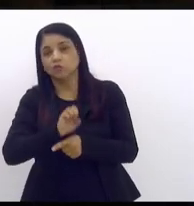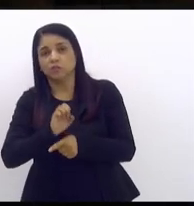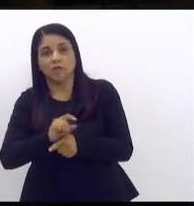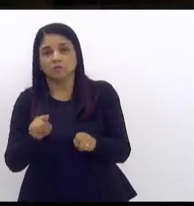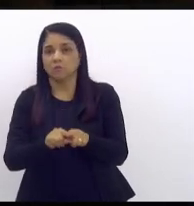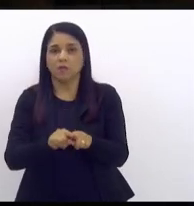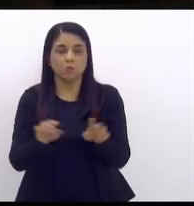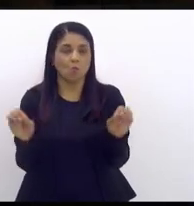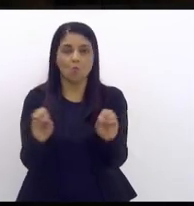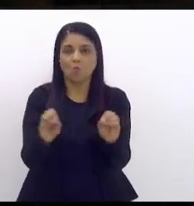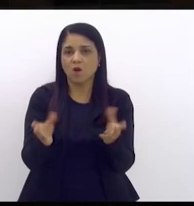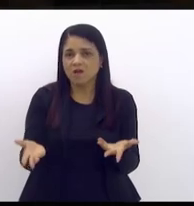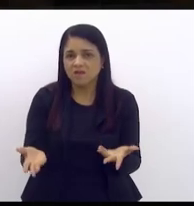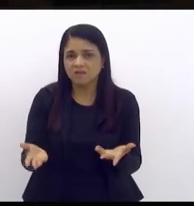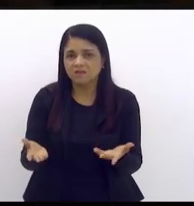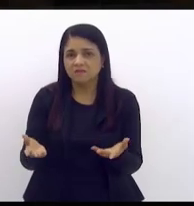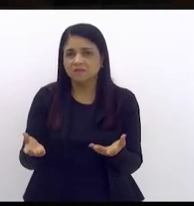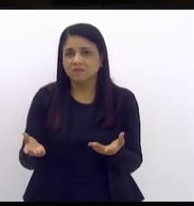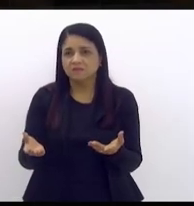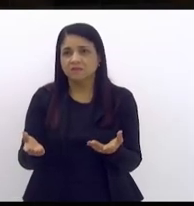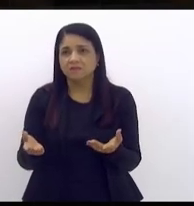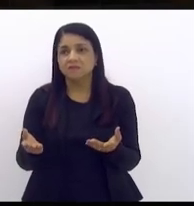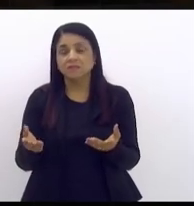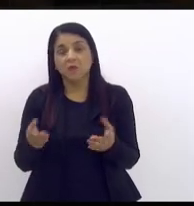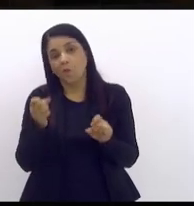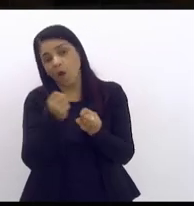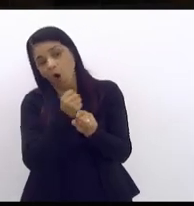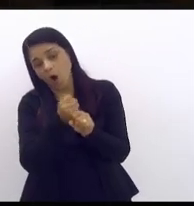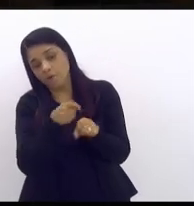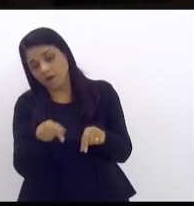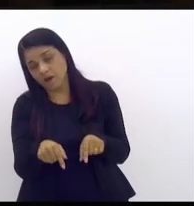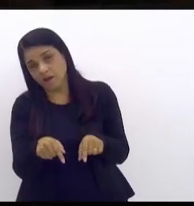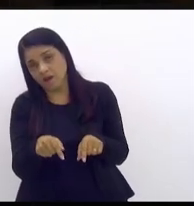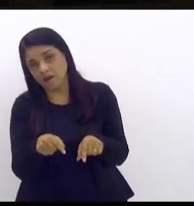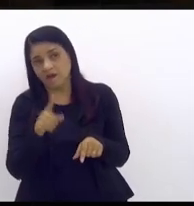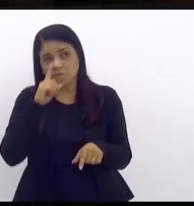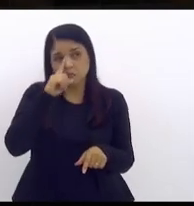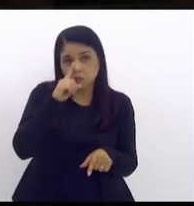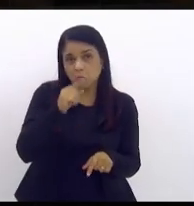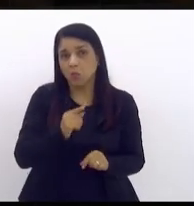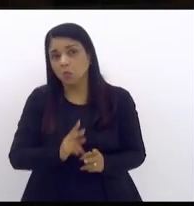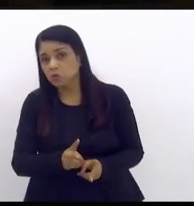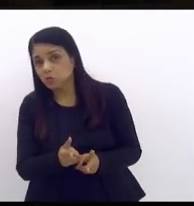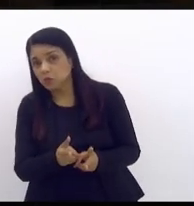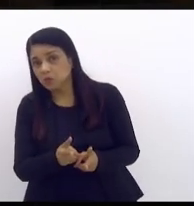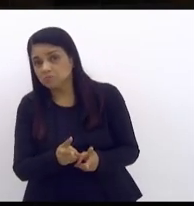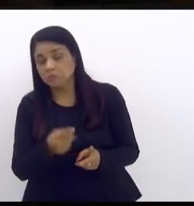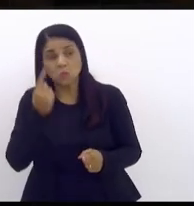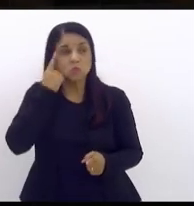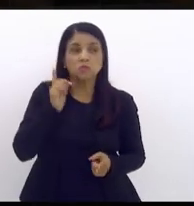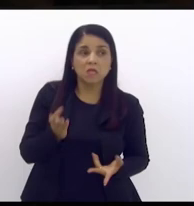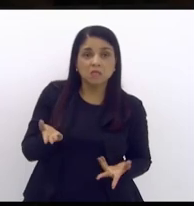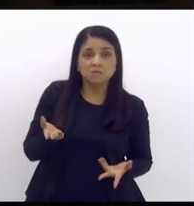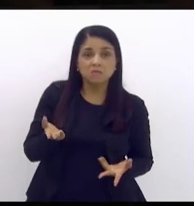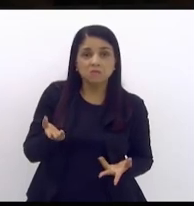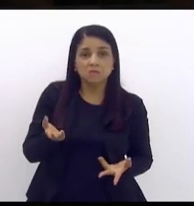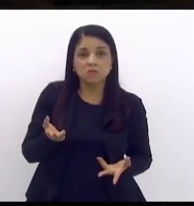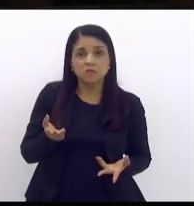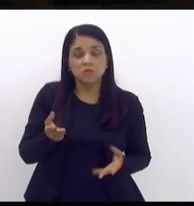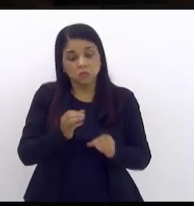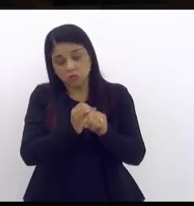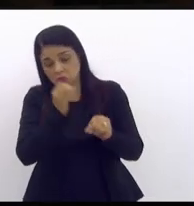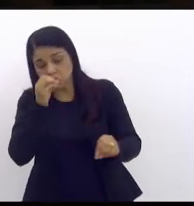podem voltar ou não para suas casas, porque já que tem uma obra lá, saiu do risco ou não saiu? Eu não sei. Eu não sou geólogo, eu